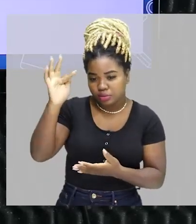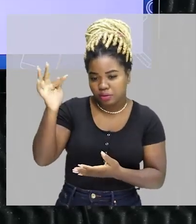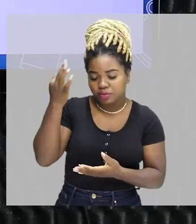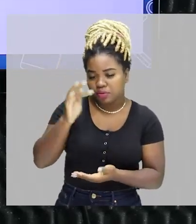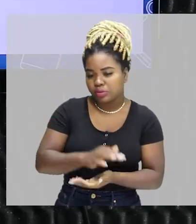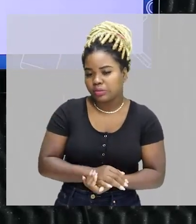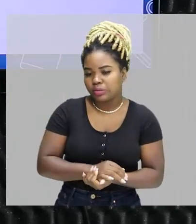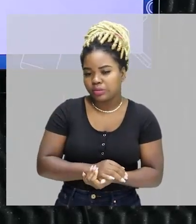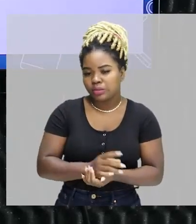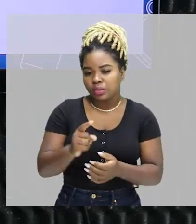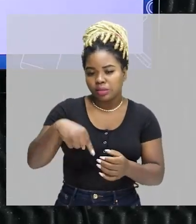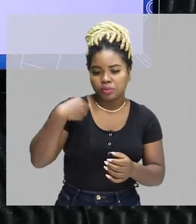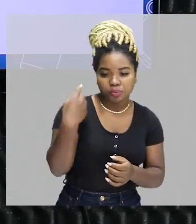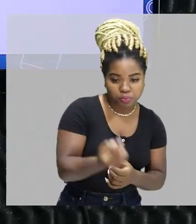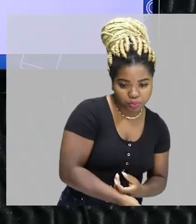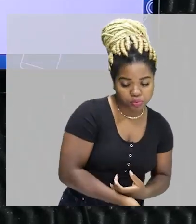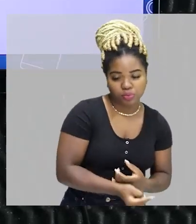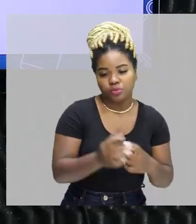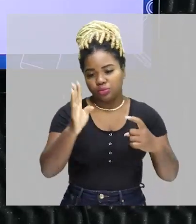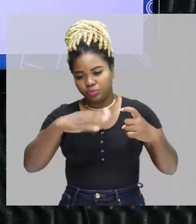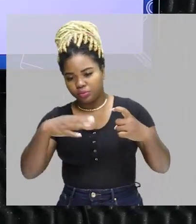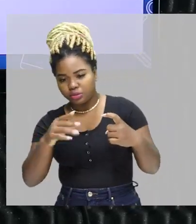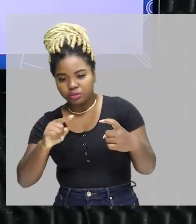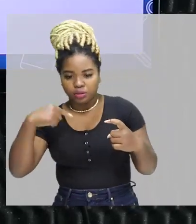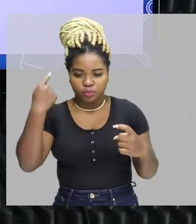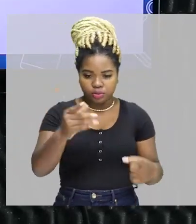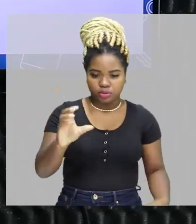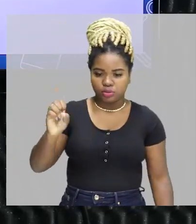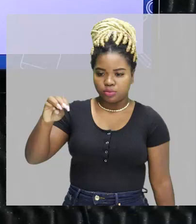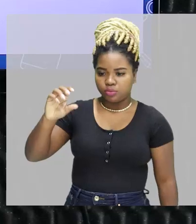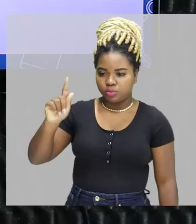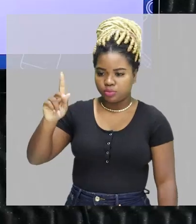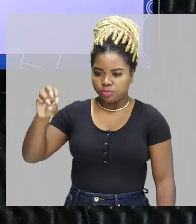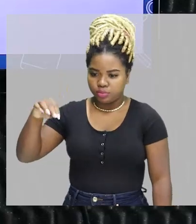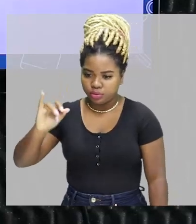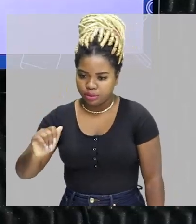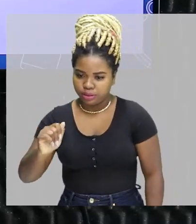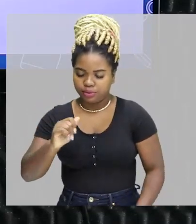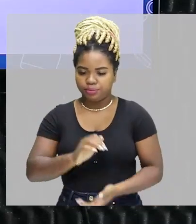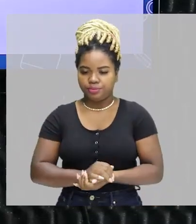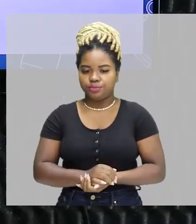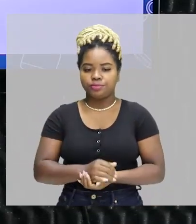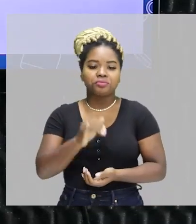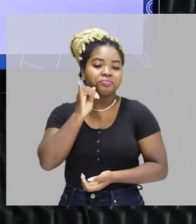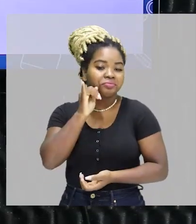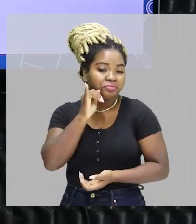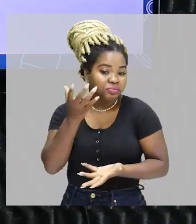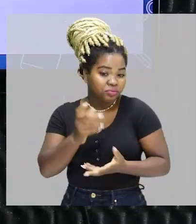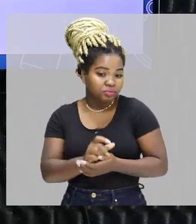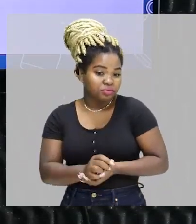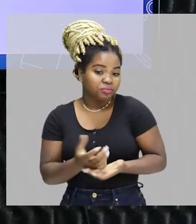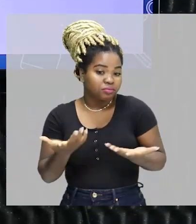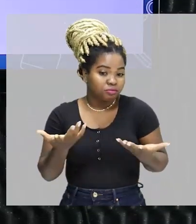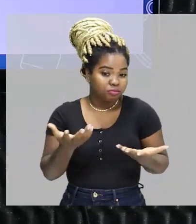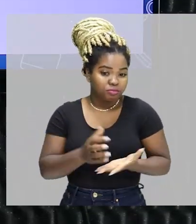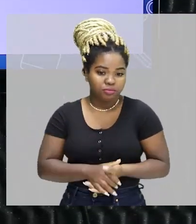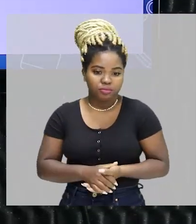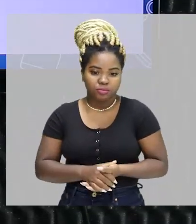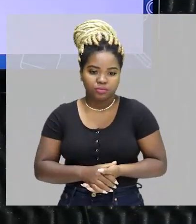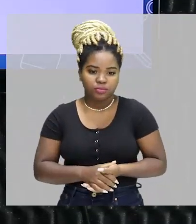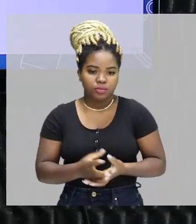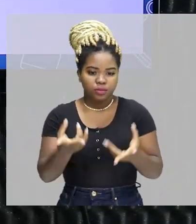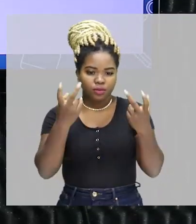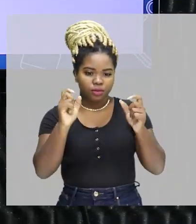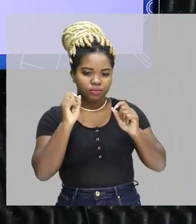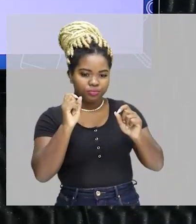mito, após a cosmogonia, certo? Então, olha esse termo cosmogonia, por exemplo, perfeito? Aí nós vamos